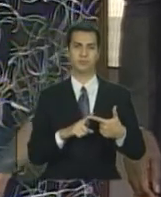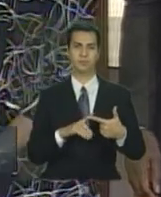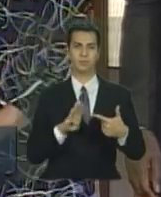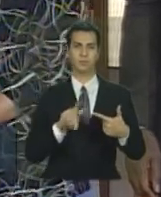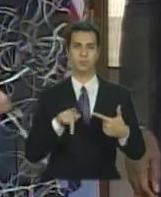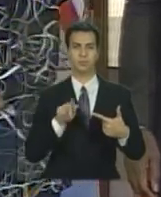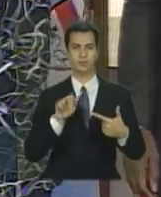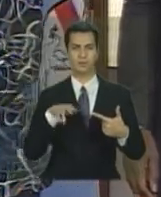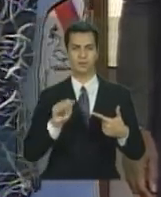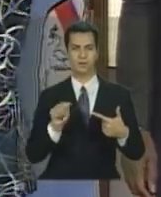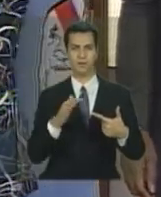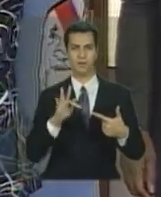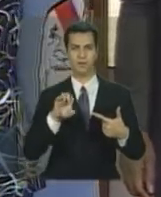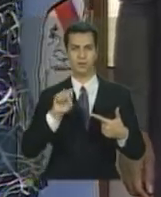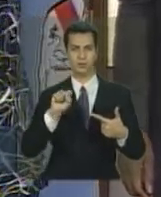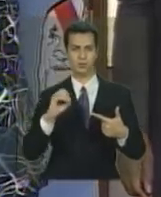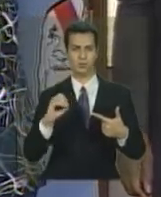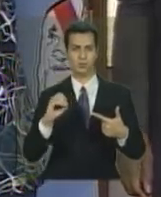Burkina Faso,